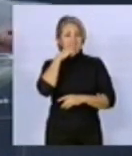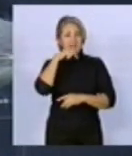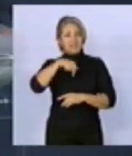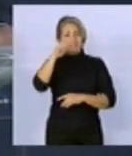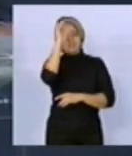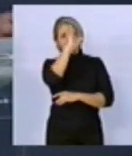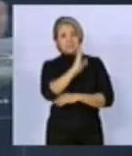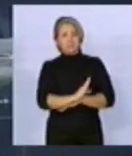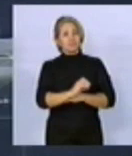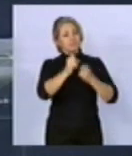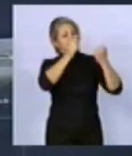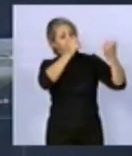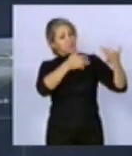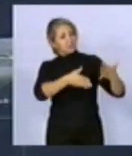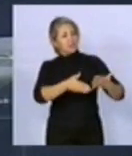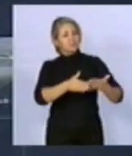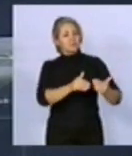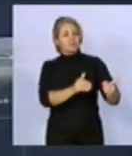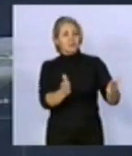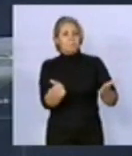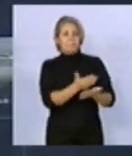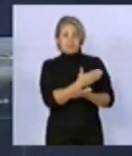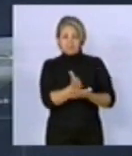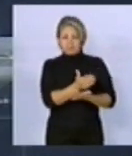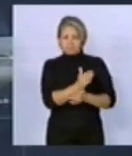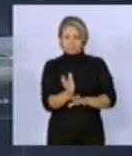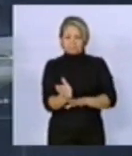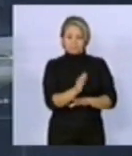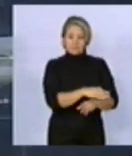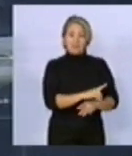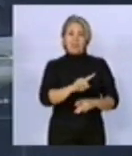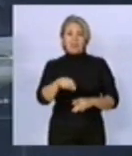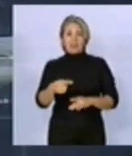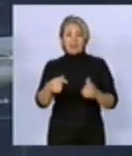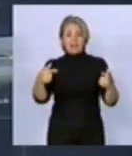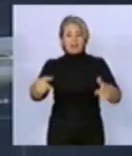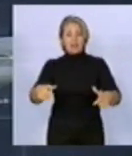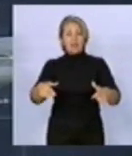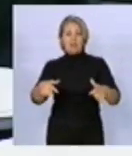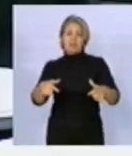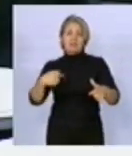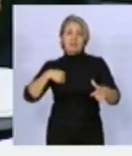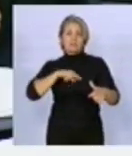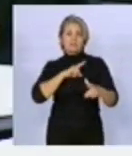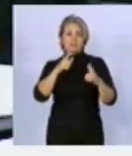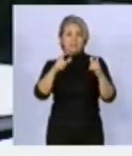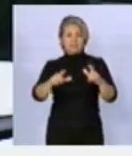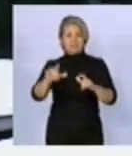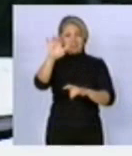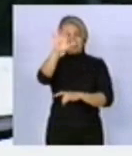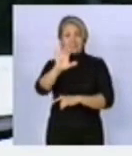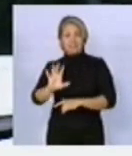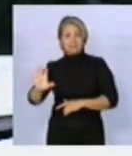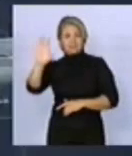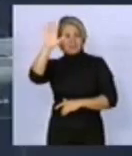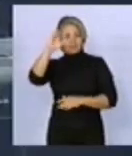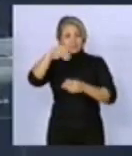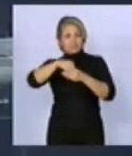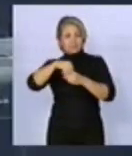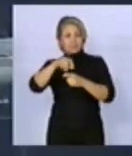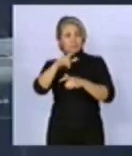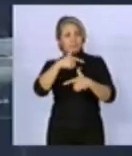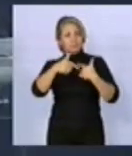foram comentados então eu vou passar rapidamente a nossa região ea nossa atuação como associação